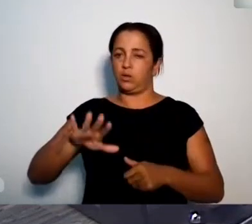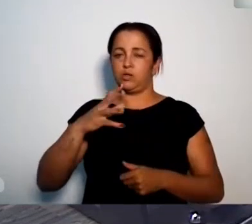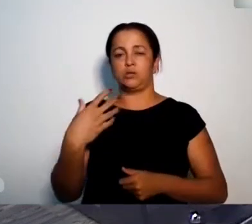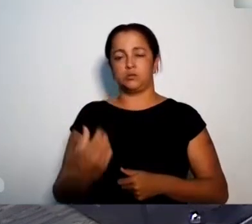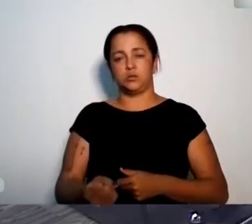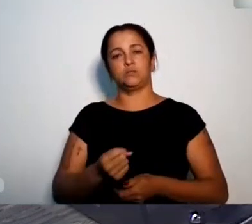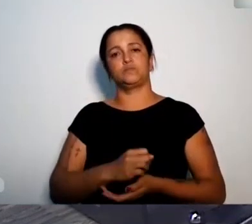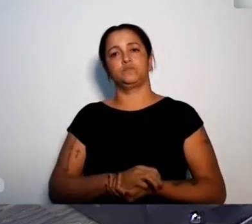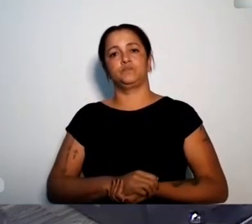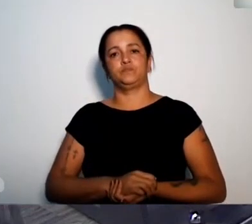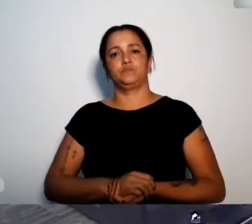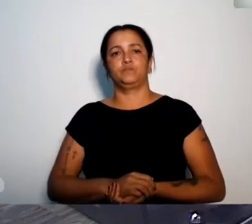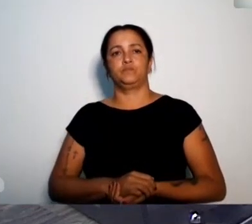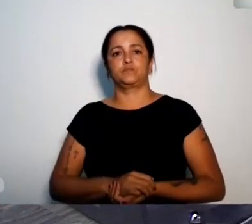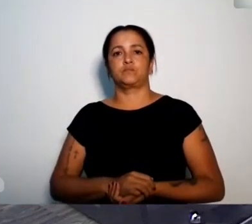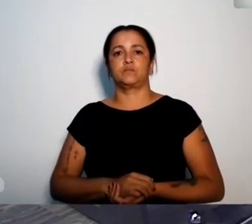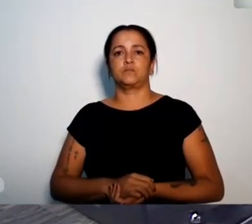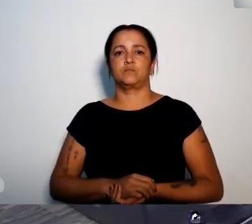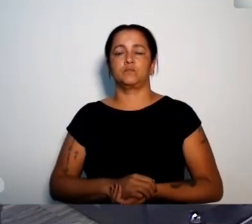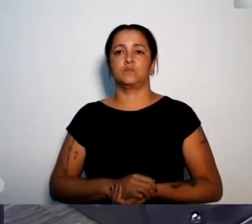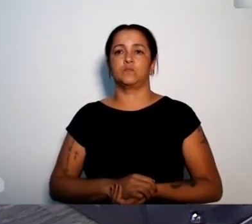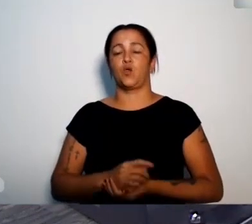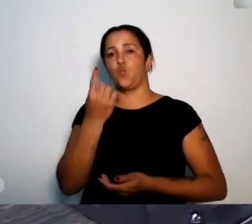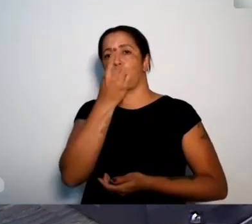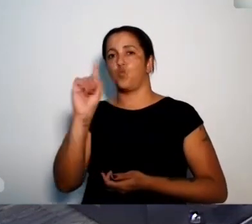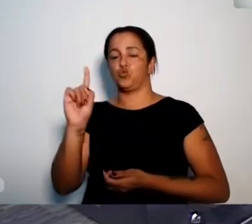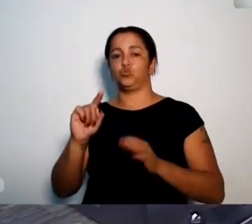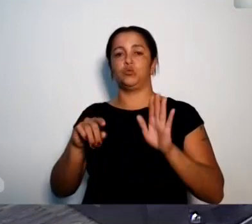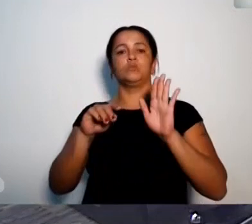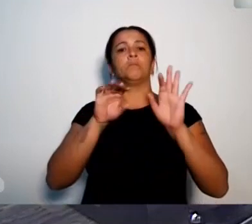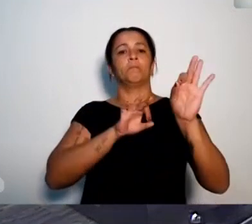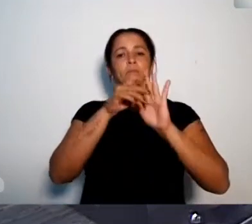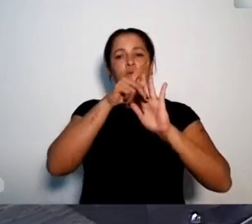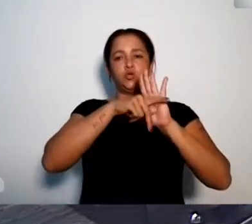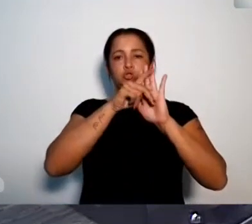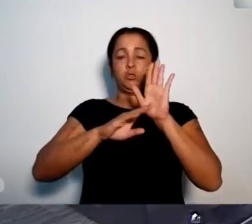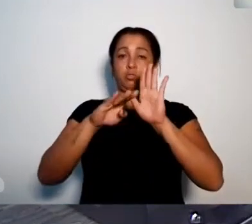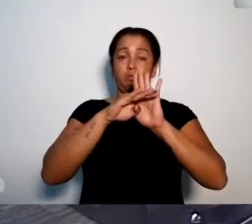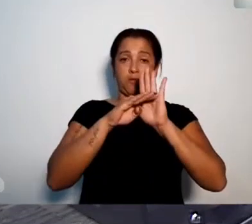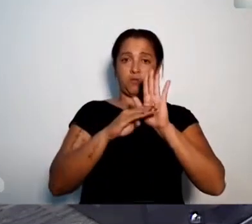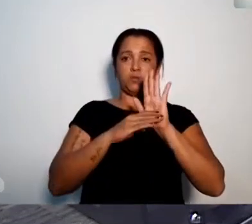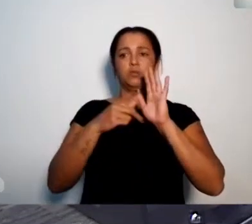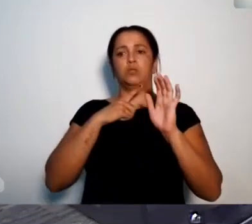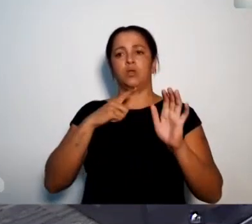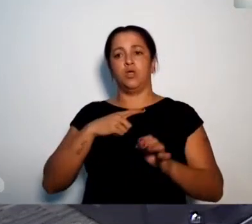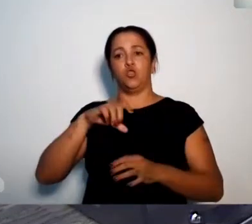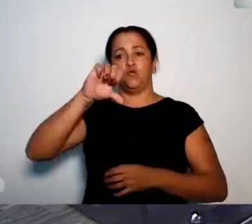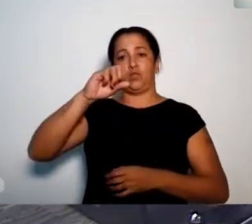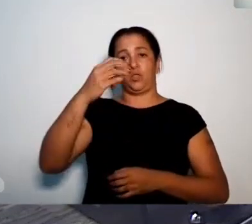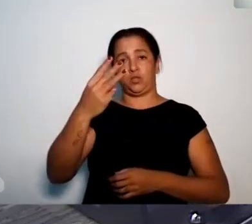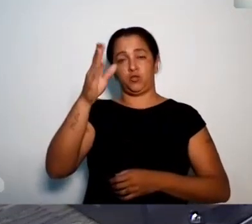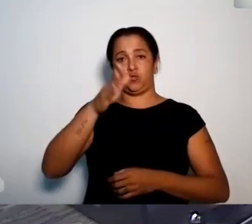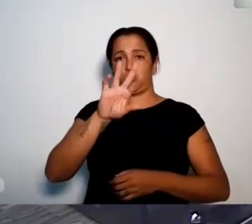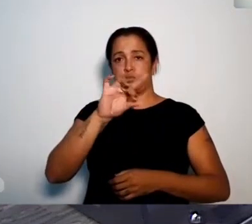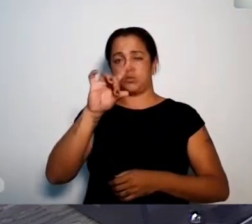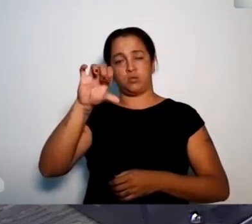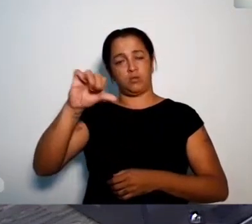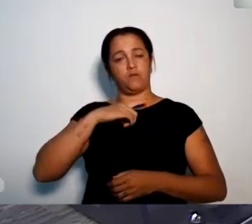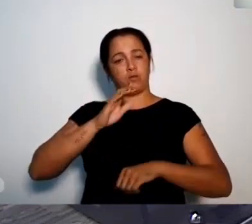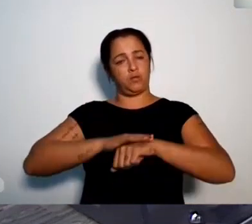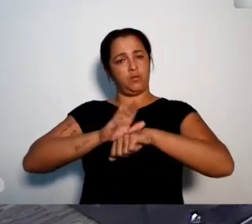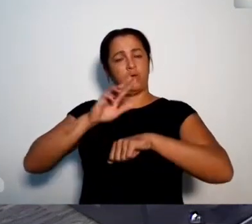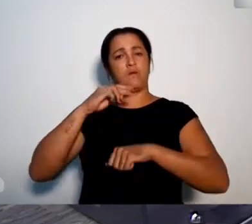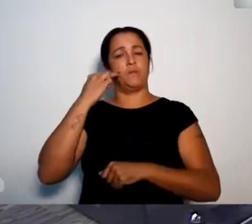vereadores. O último projeto da pauta. Projeto 93/2019. Iniciativa do prefeito municipal que